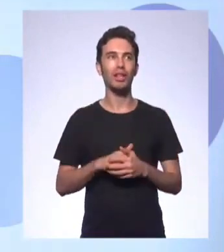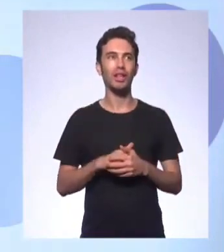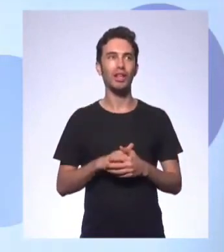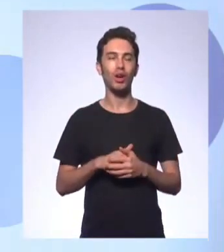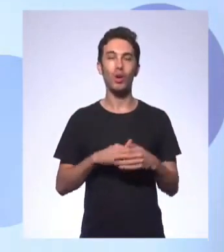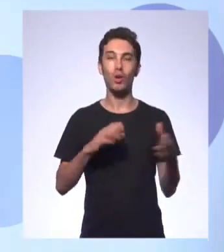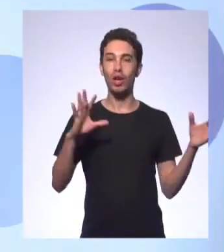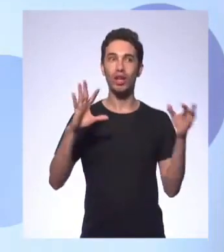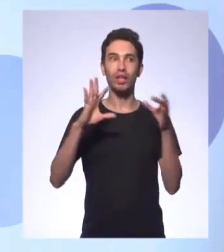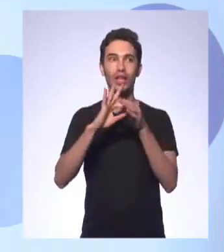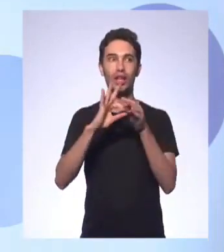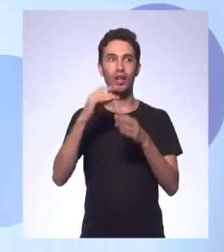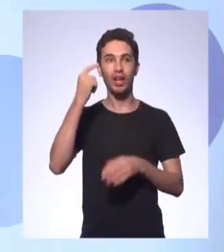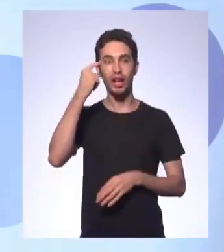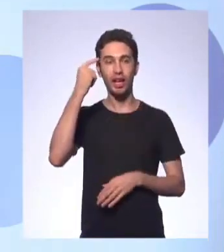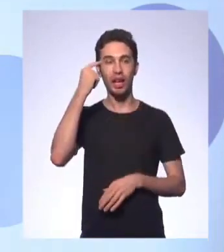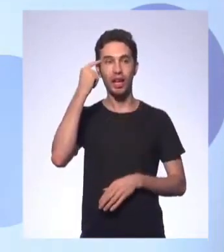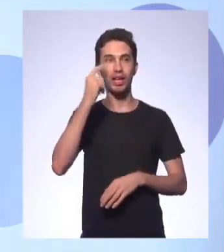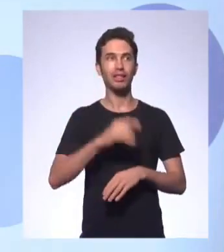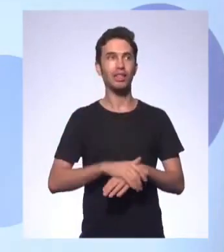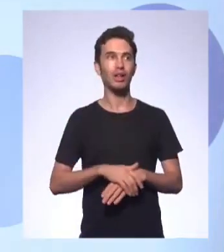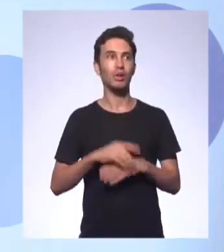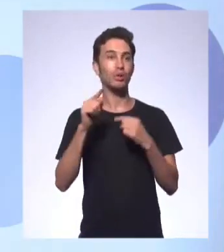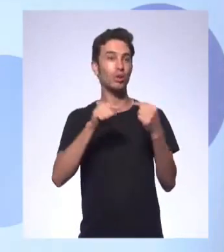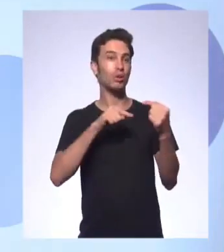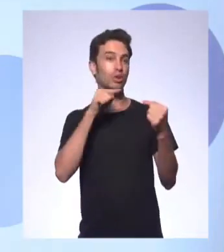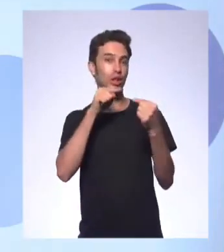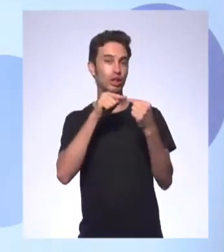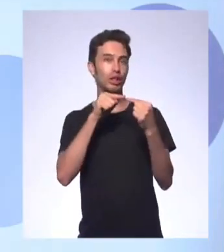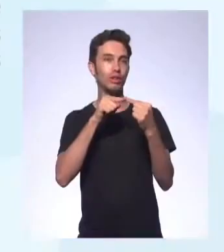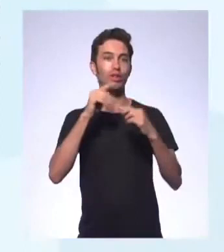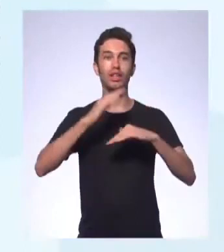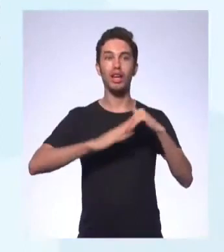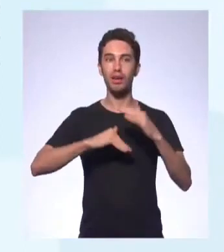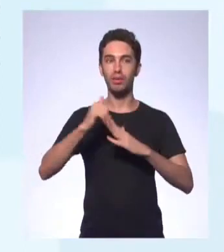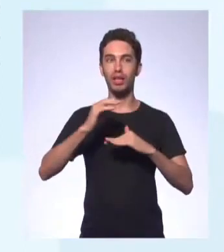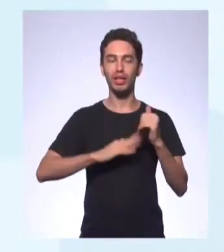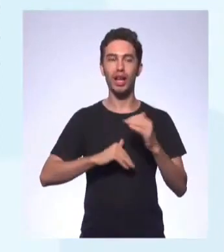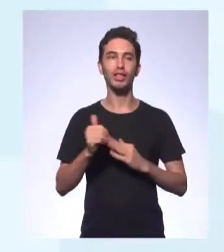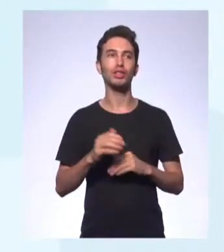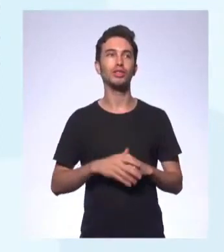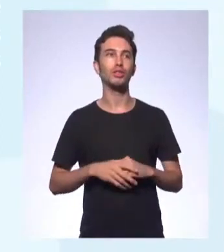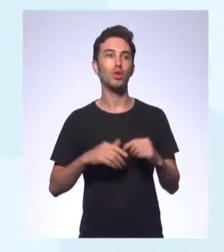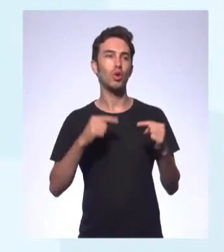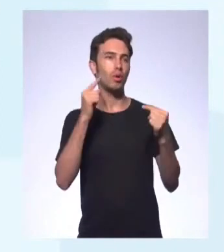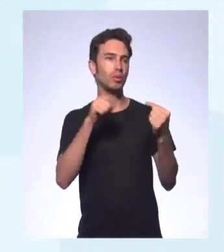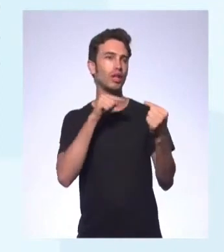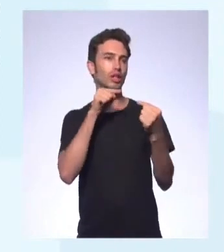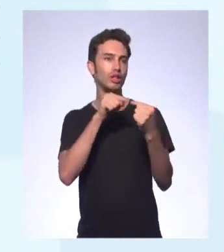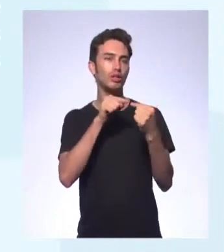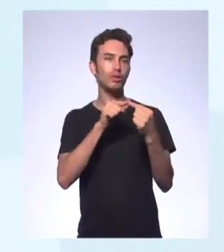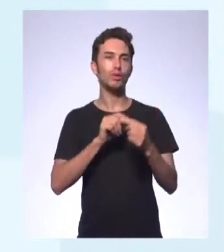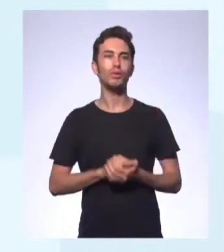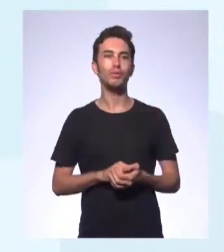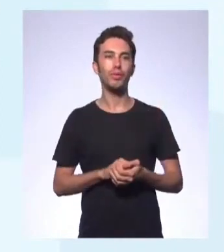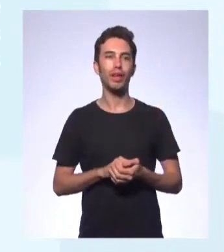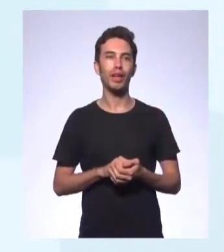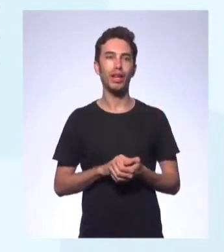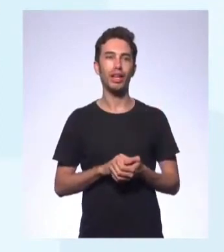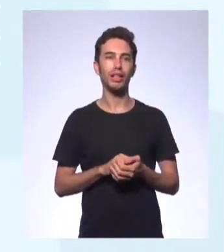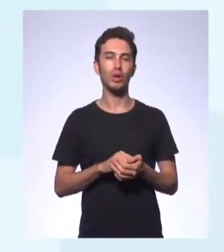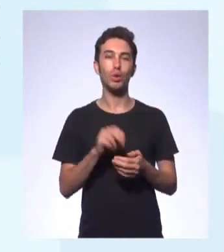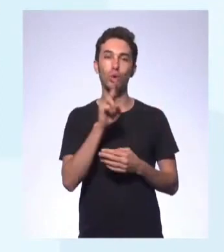vejamos agora os objetivos, né, e a habilidade, ou habilidades. Objetivo da aula: